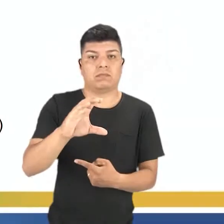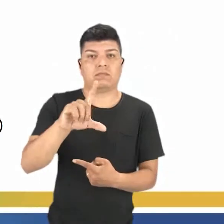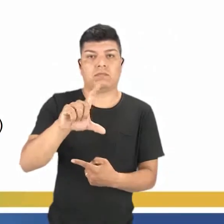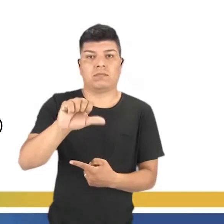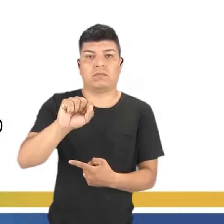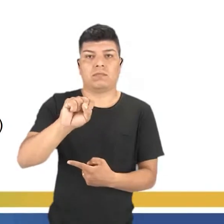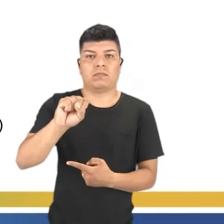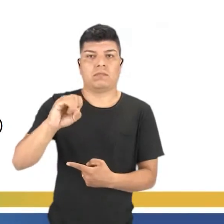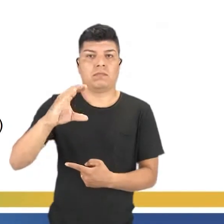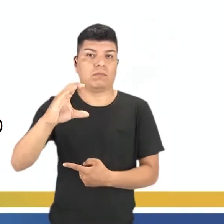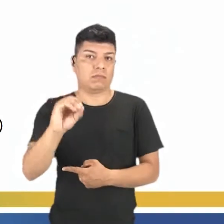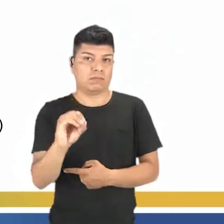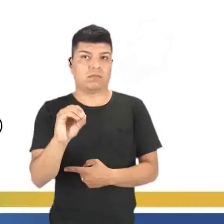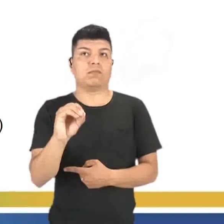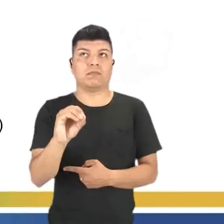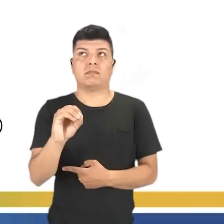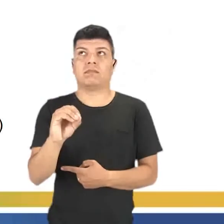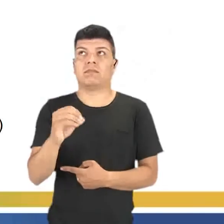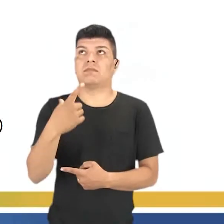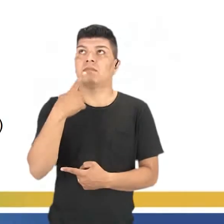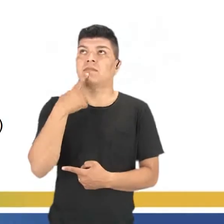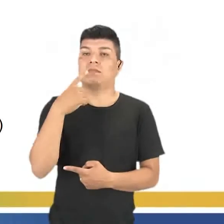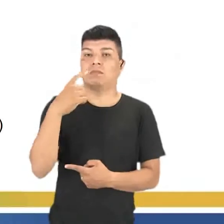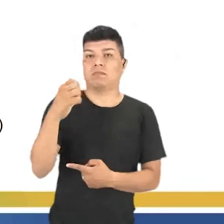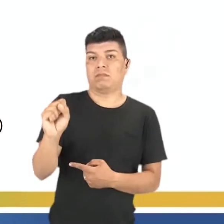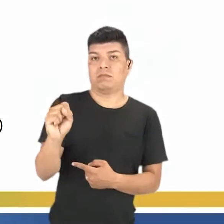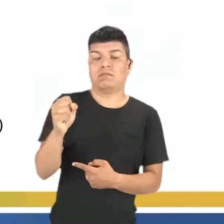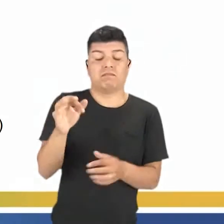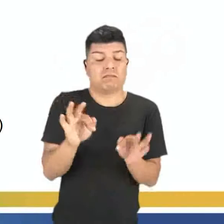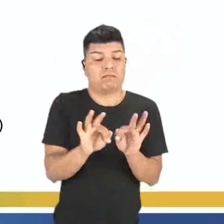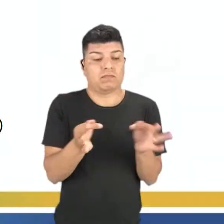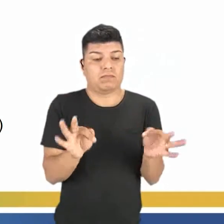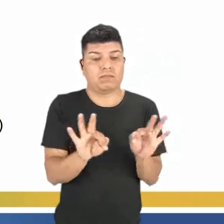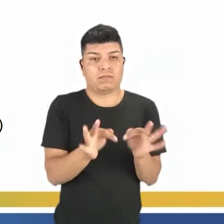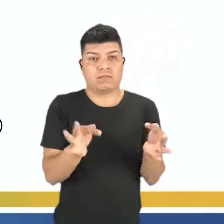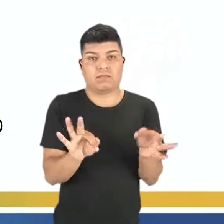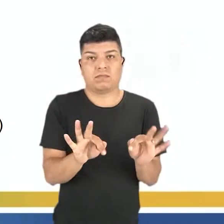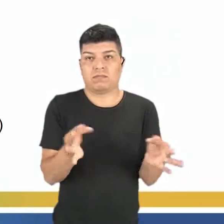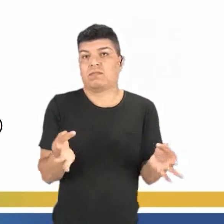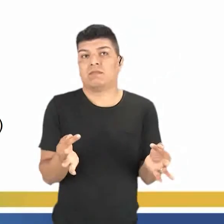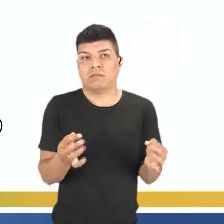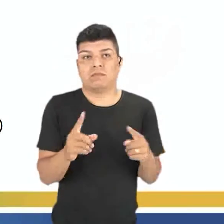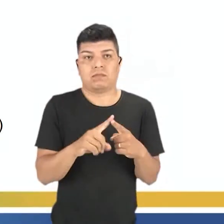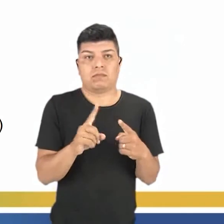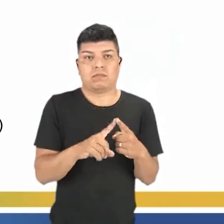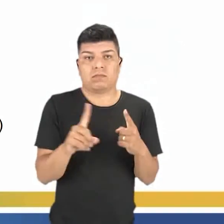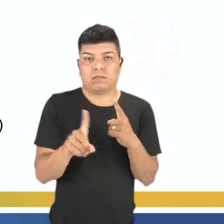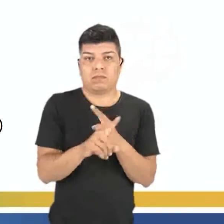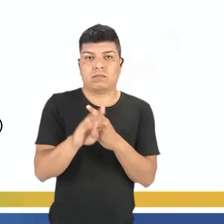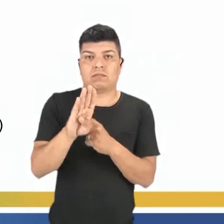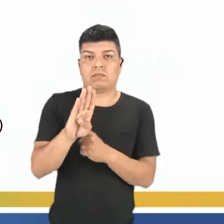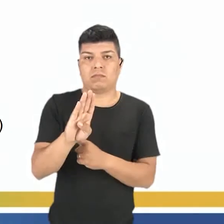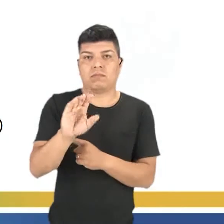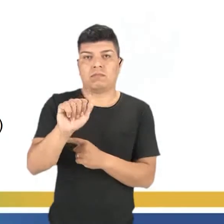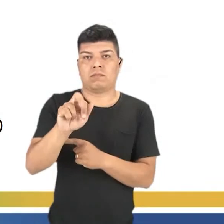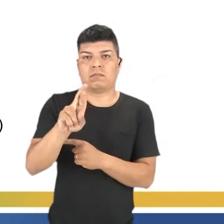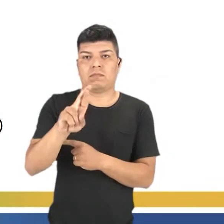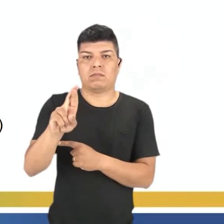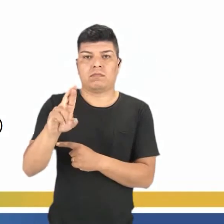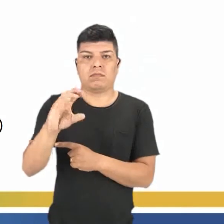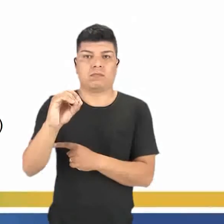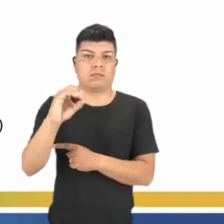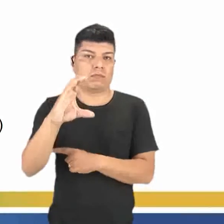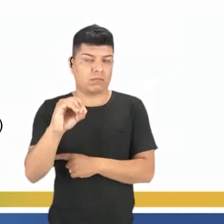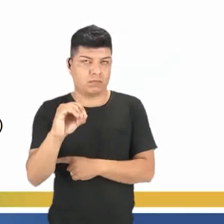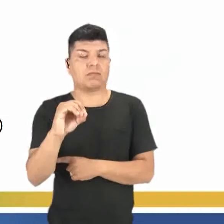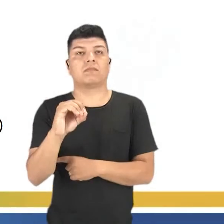do classicismo. A linguagem simples, sem rebuscamento formal, porque ia de encontro ao barroco. A utilização de